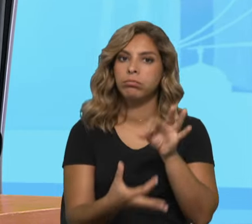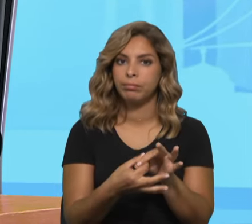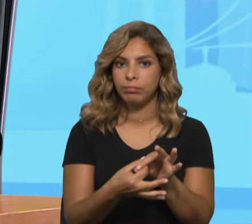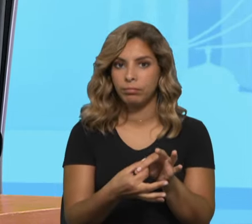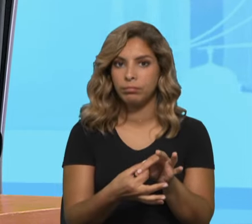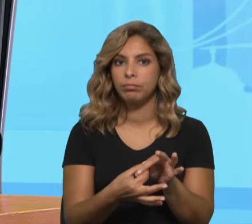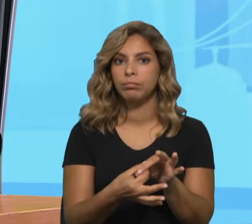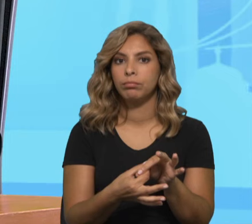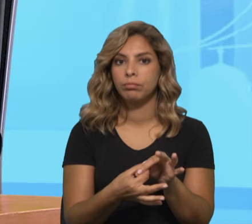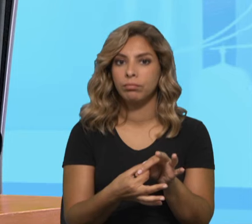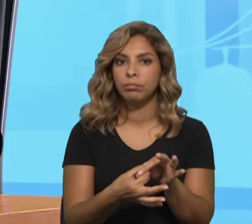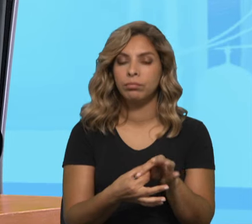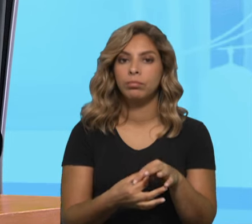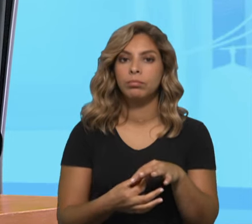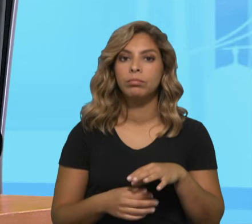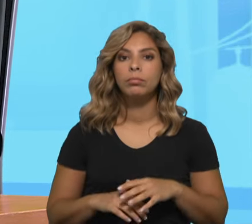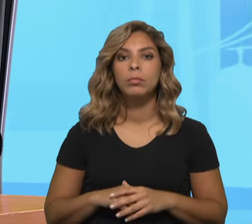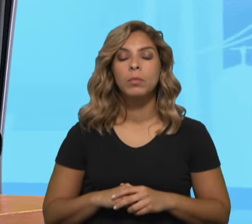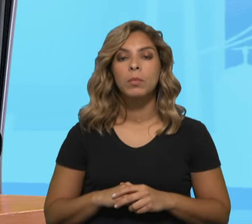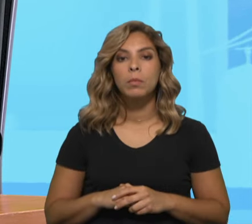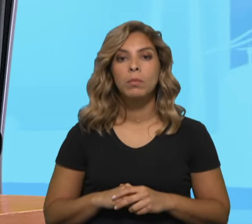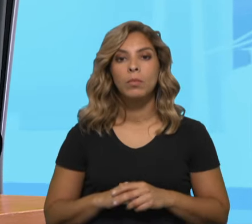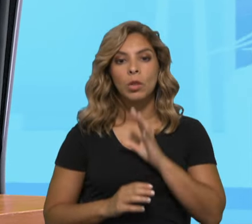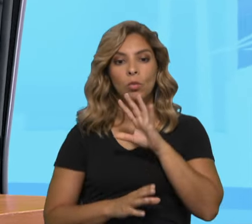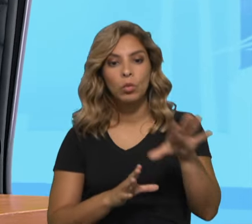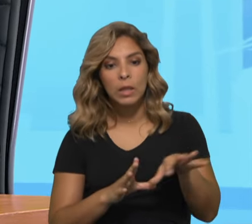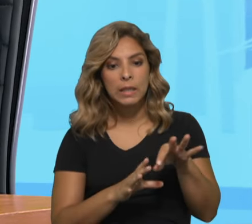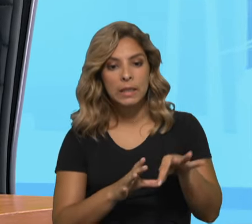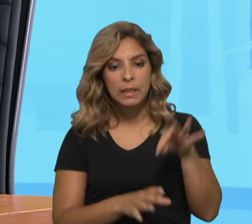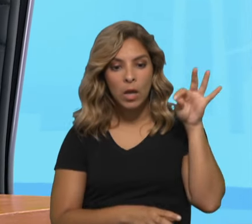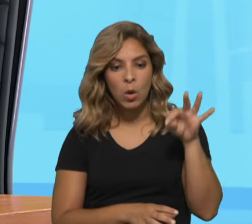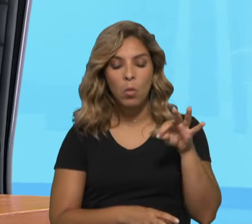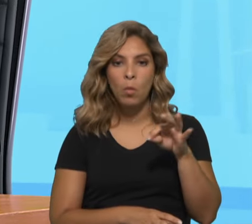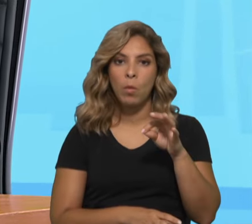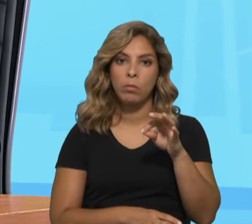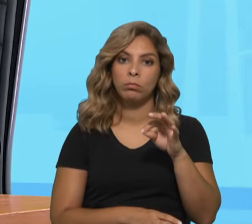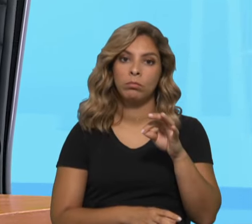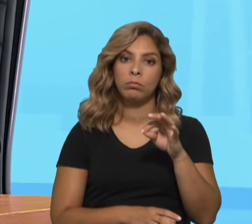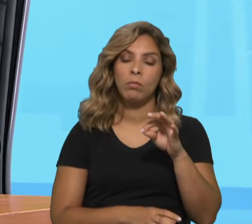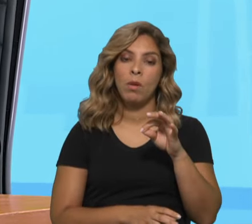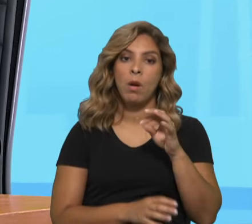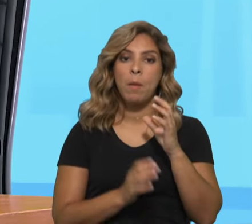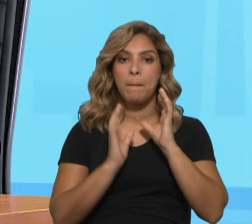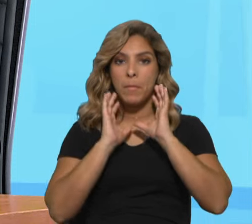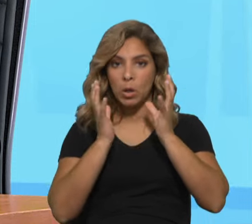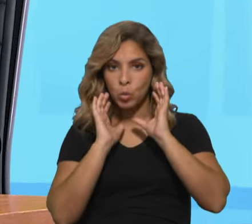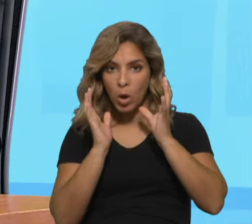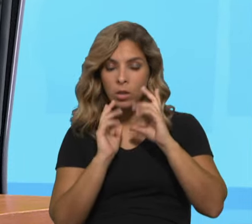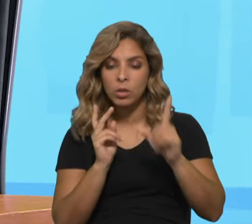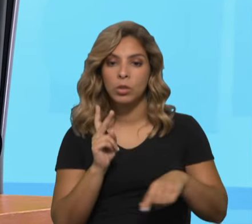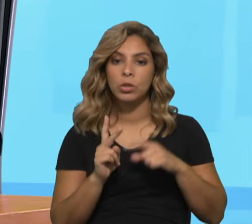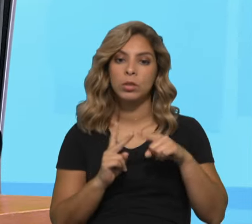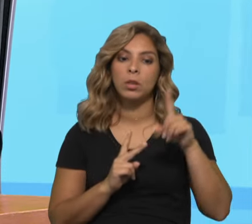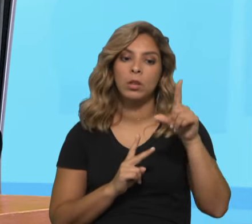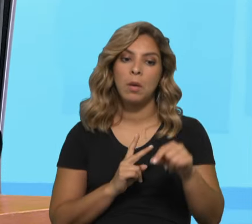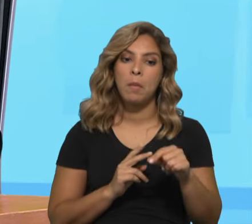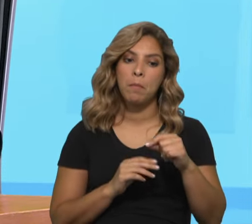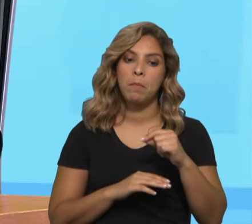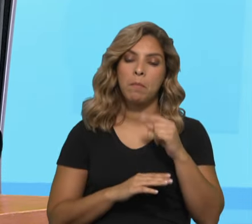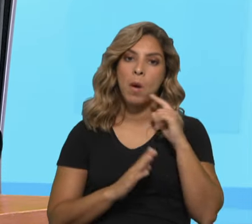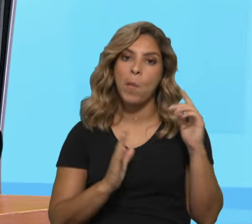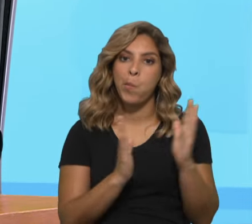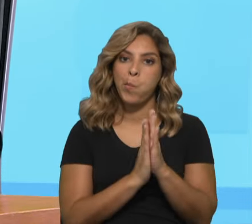Comunidade de Santo Egídio, a Fundação Mário Soares e o Patriarcado de Lisboa, que se